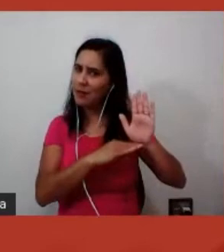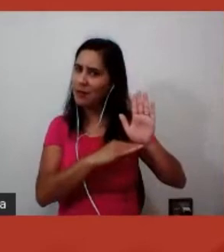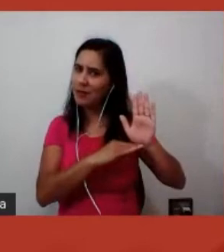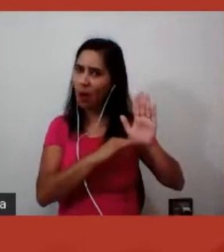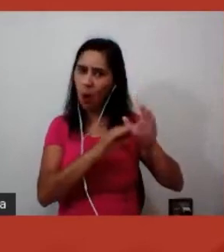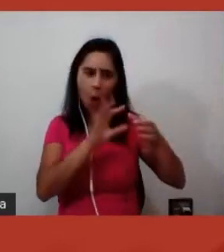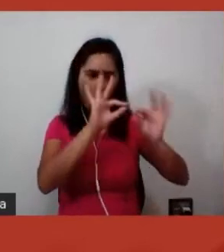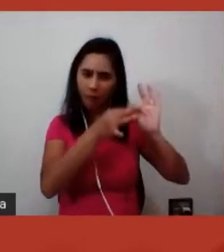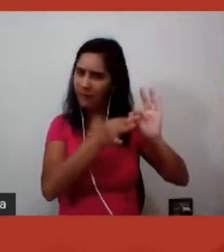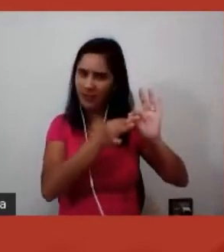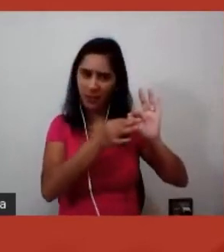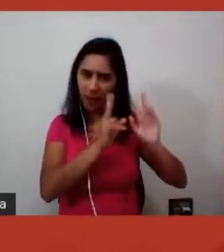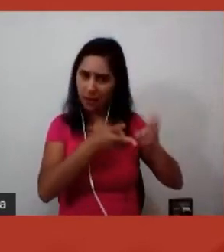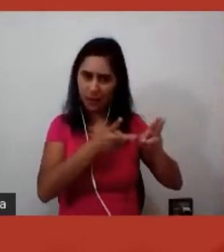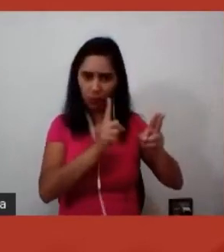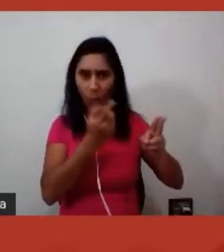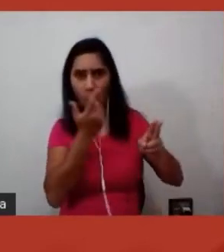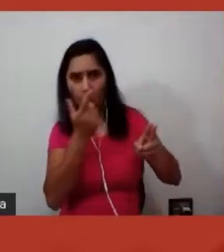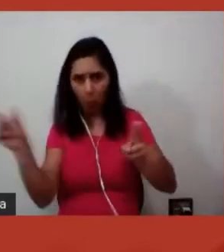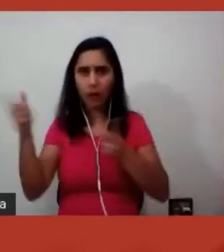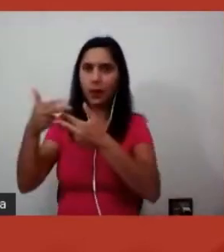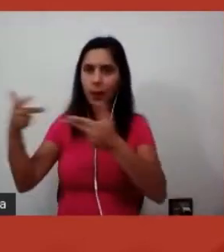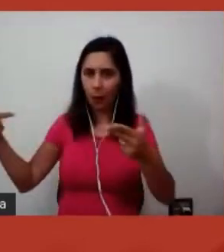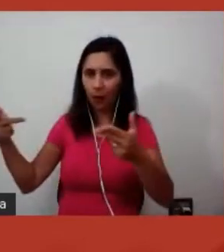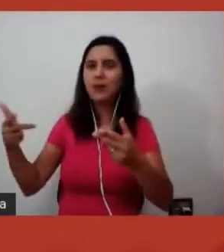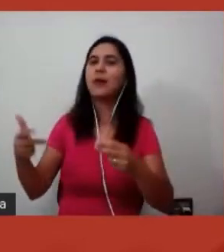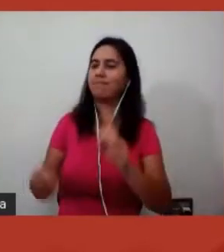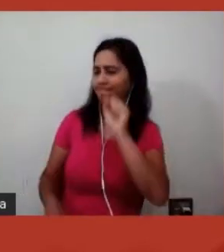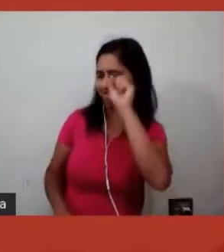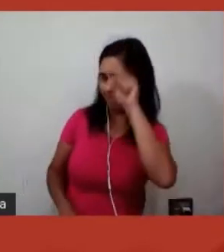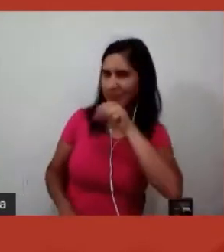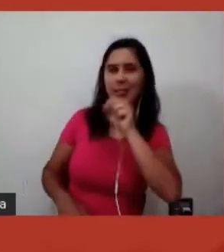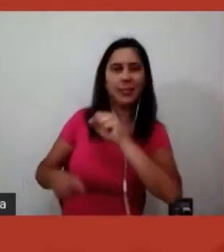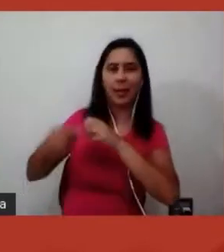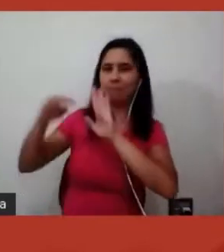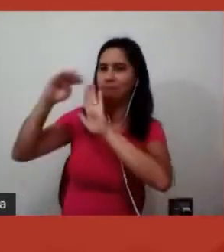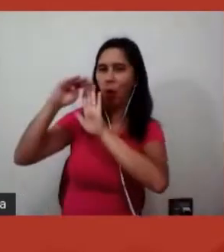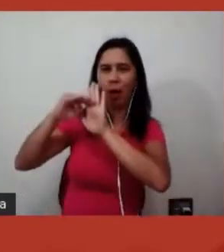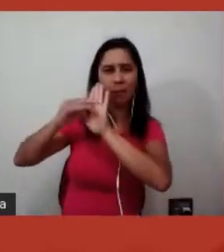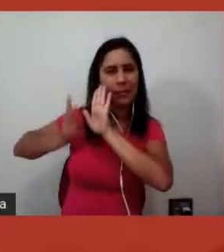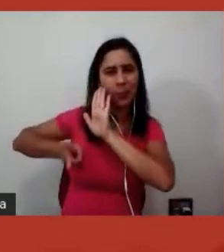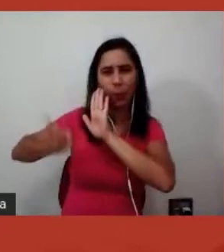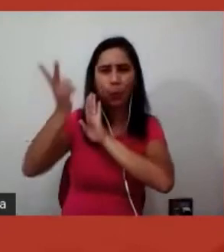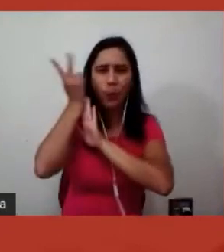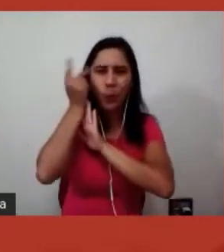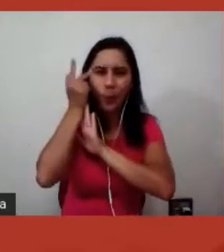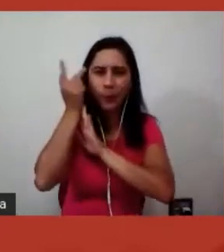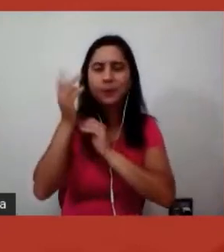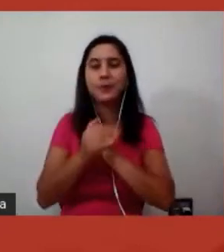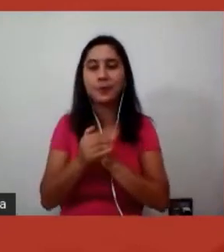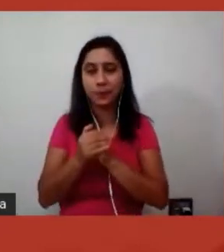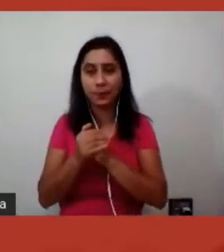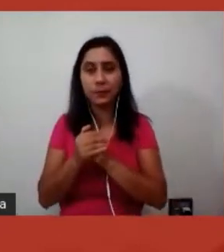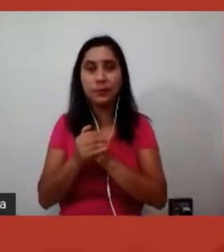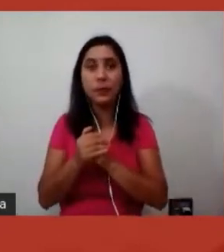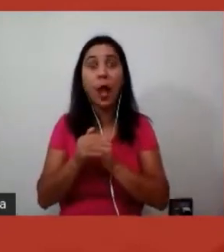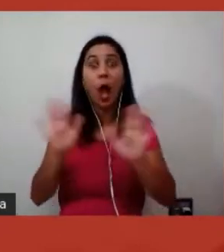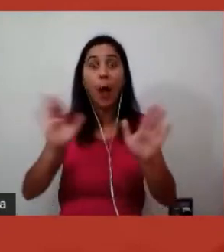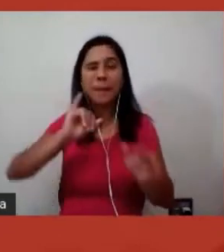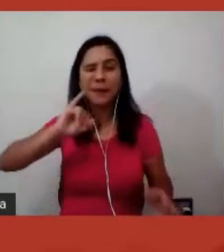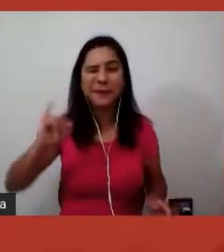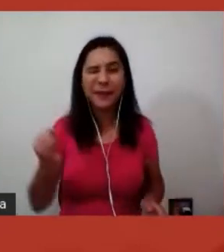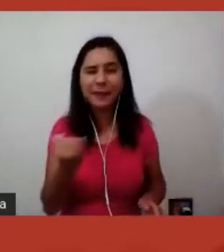desvinculada da oficina. Isso. Segue o baile. E só para avisar, já que a gente está ao vivo